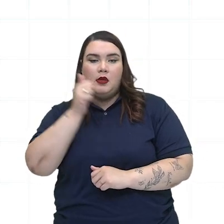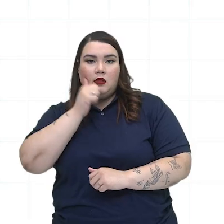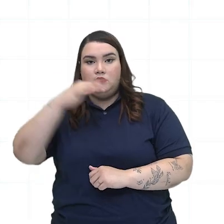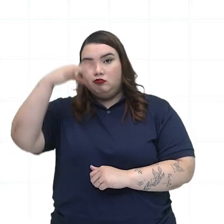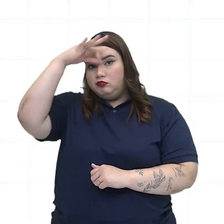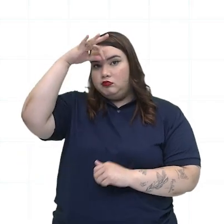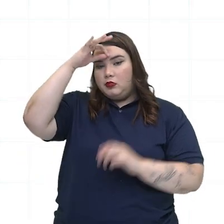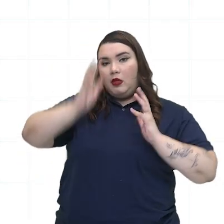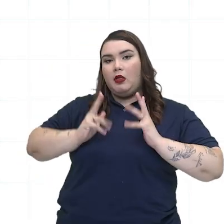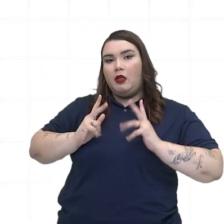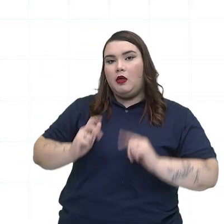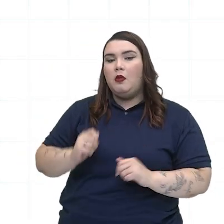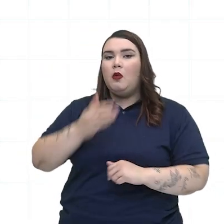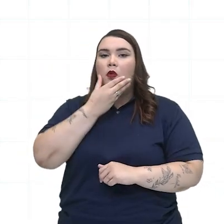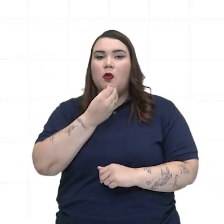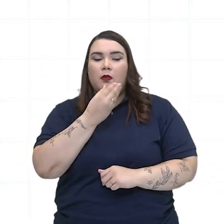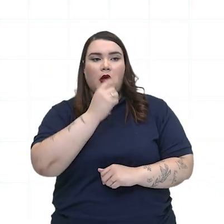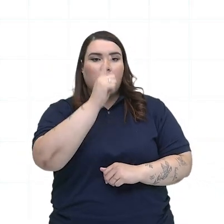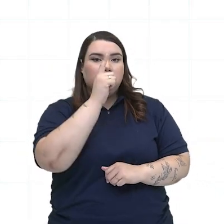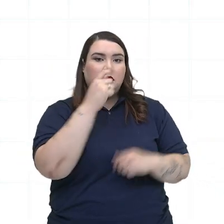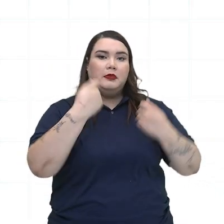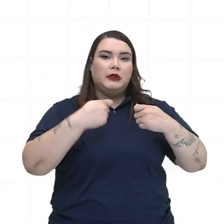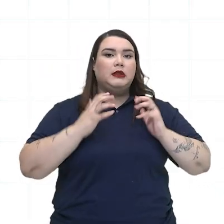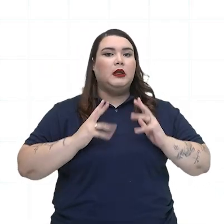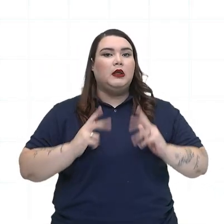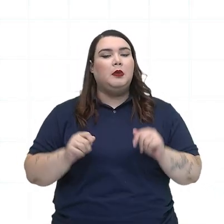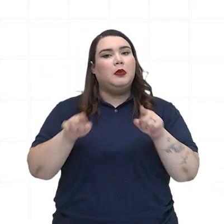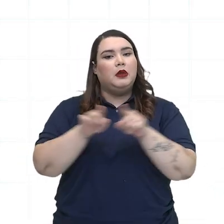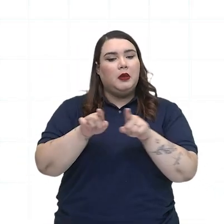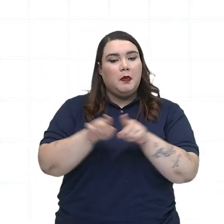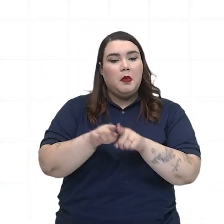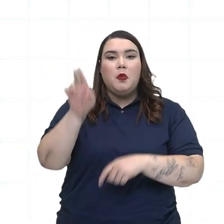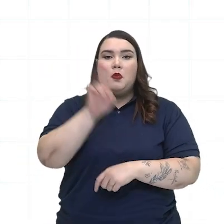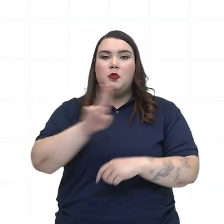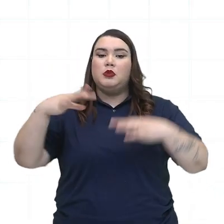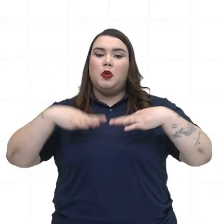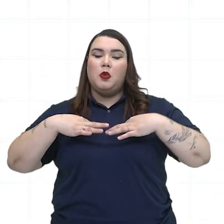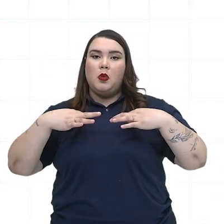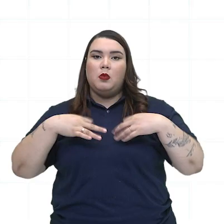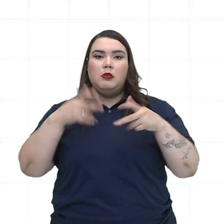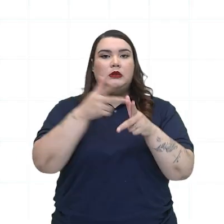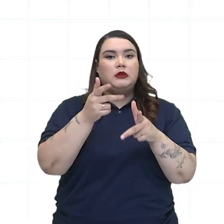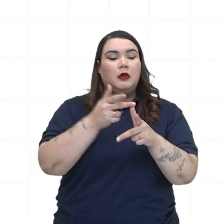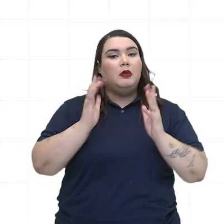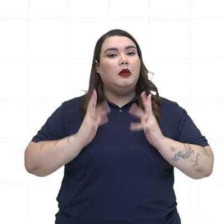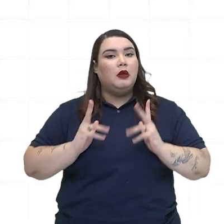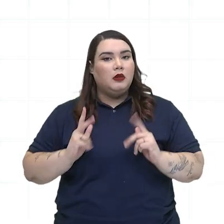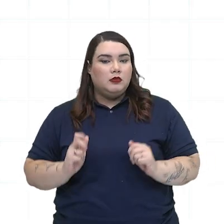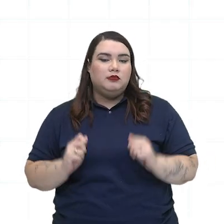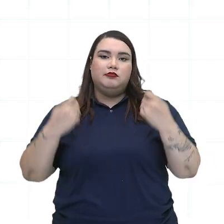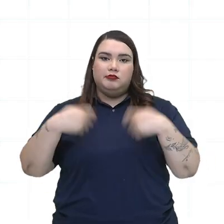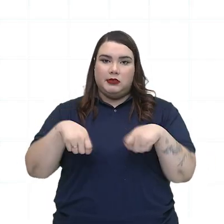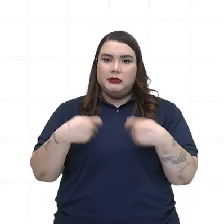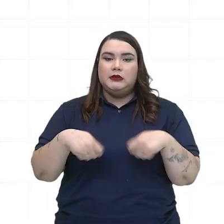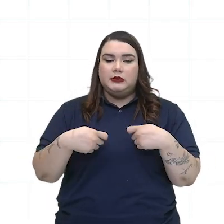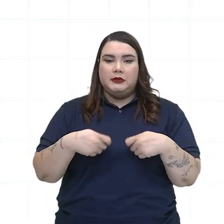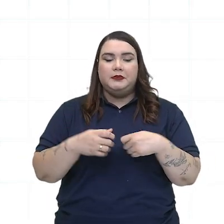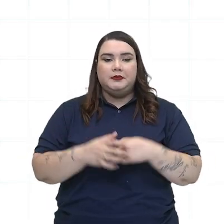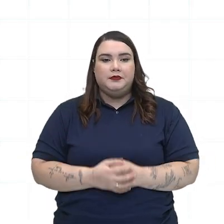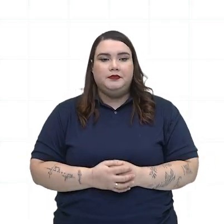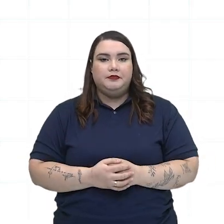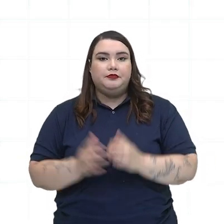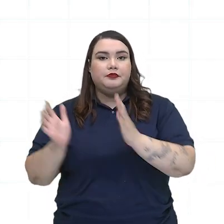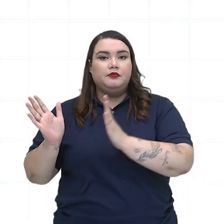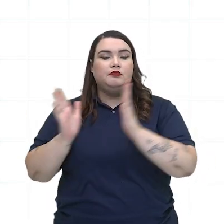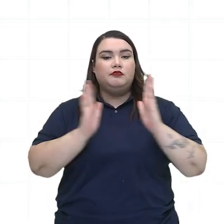uso de roupas e calçados limpos, tá? Isso tem a ver aí com a higiene corporal, com a higiene pessoal. Falando um pouquinho mais da higiene